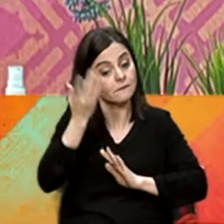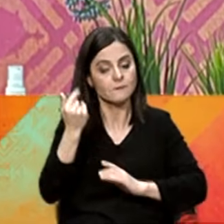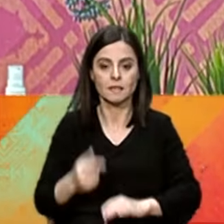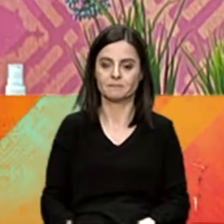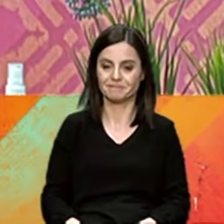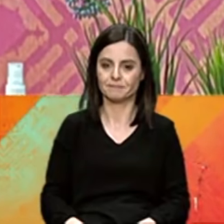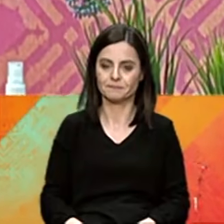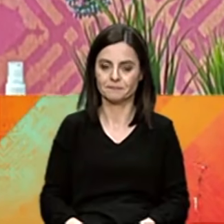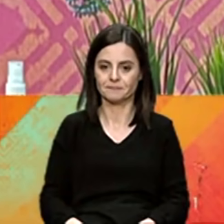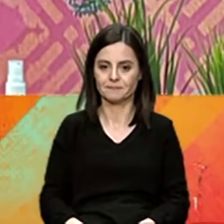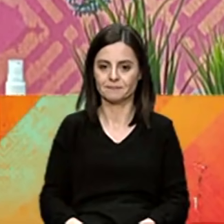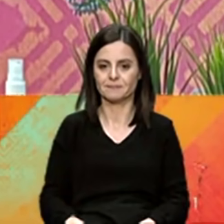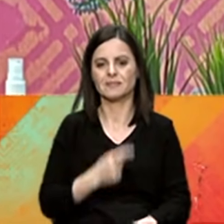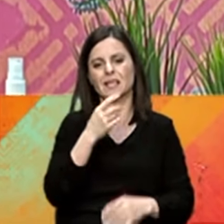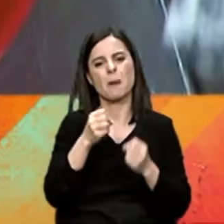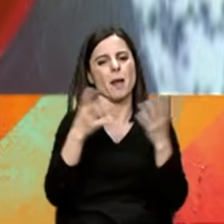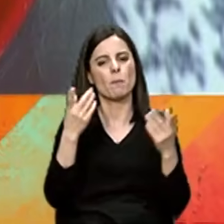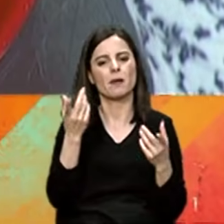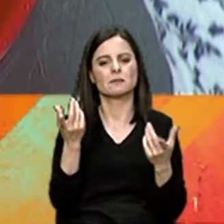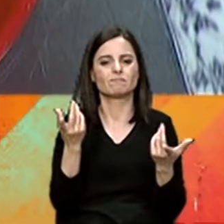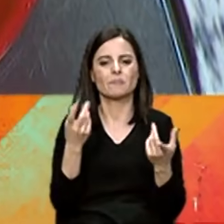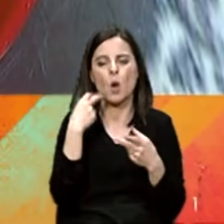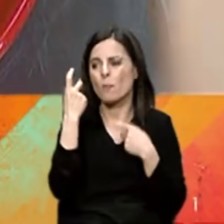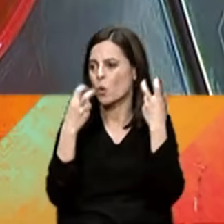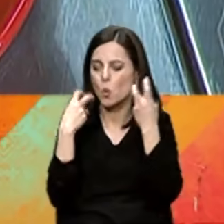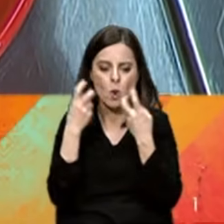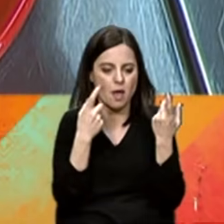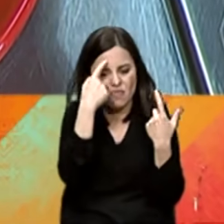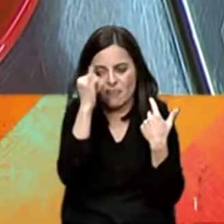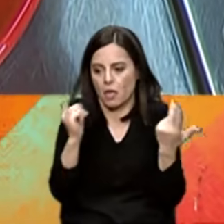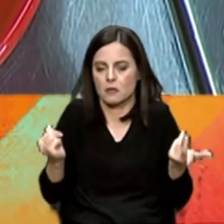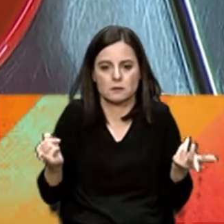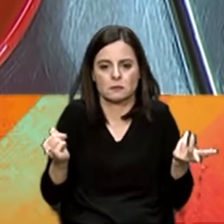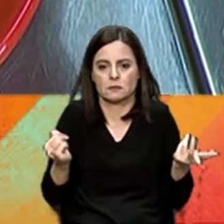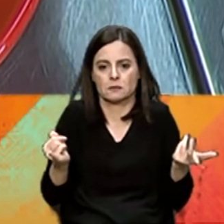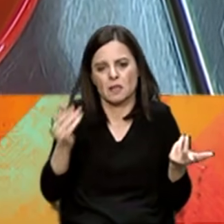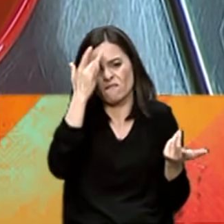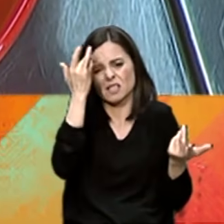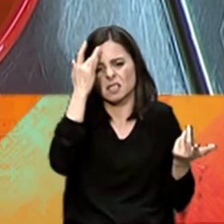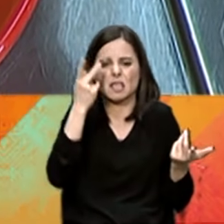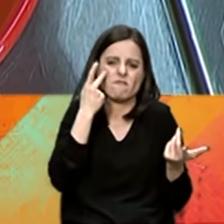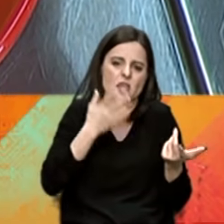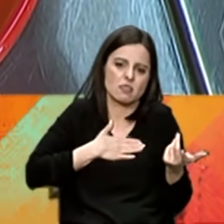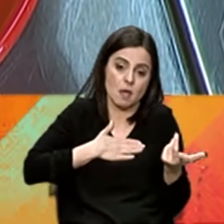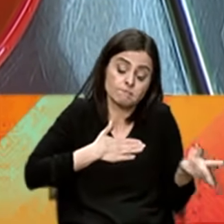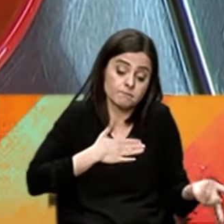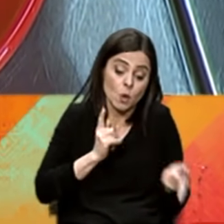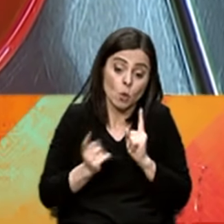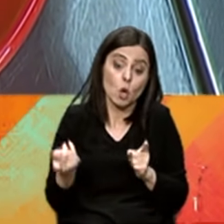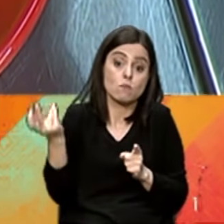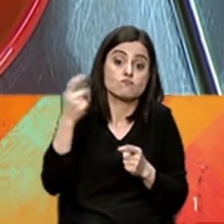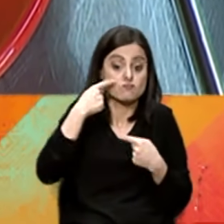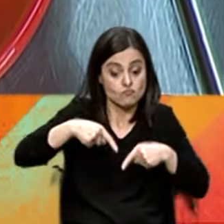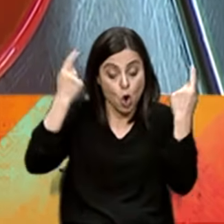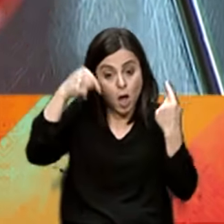conversar imenso. E muitas das vezes andam à procura de sugestões, de ideias que lhes facilitem um bocadinho a vida e, portanto, aquilo que eu tenho trazido tem e sido... E a